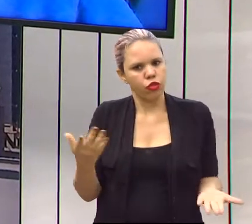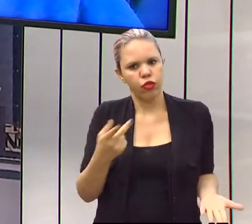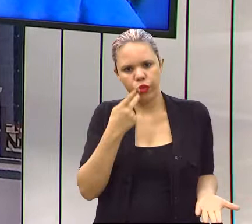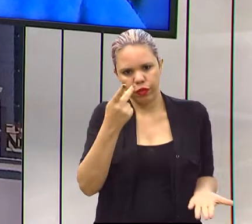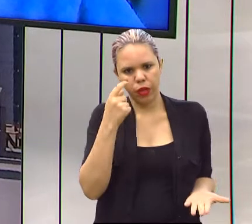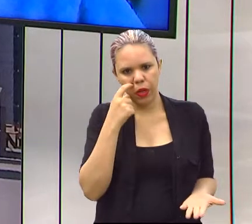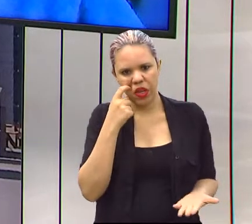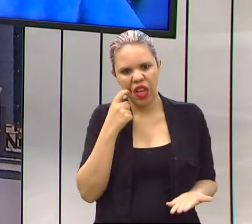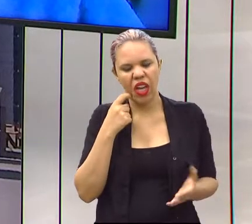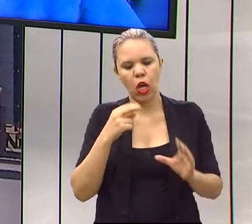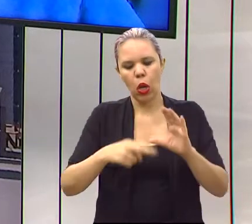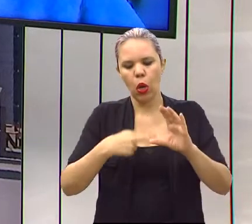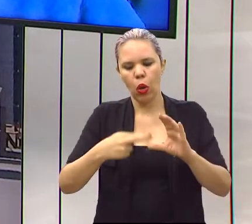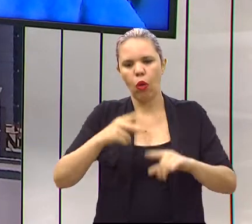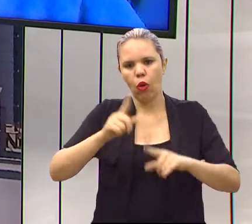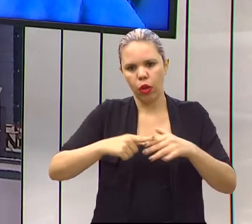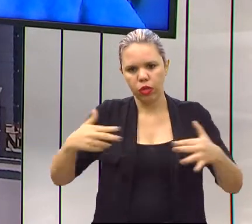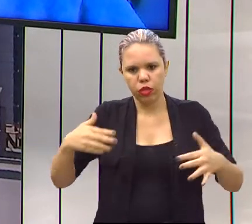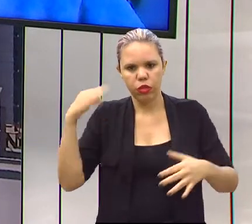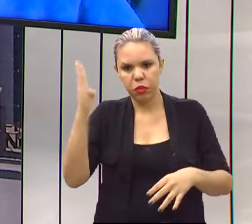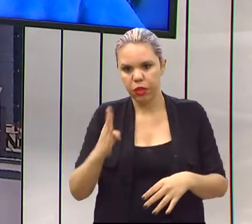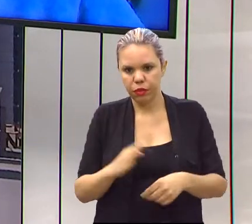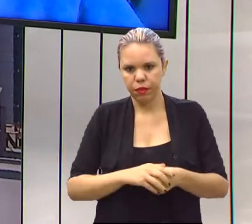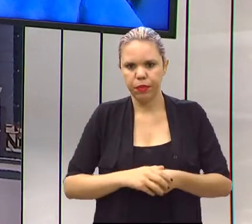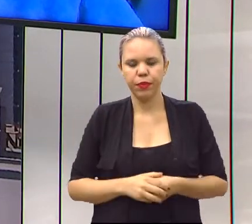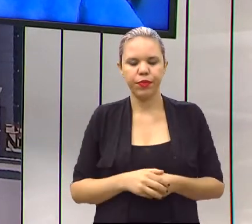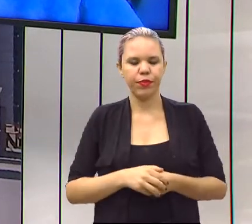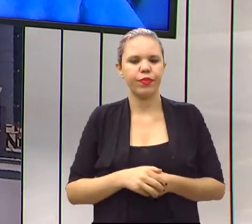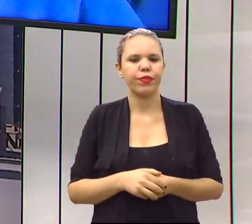quando a gente fala em resíduos sólidos no Brasil?